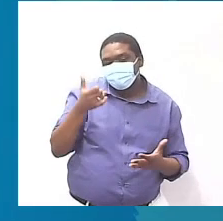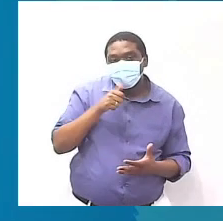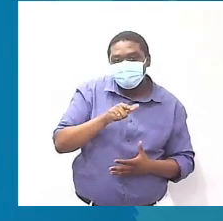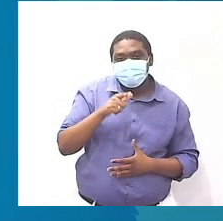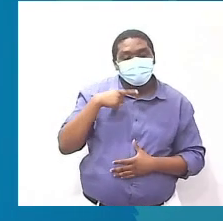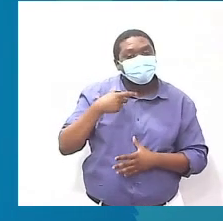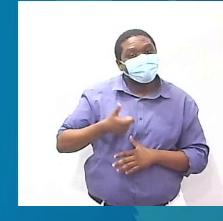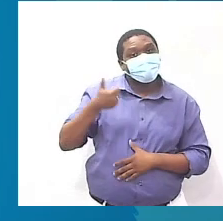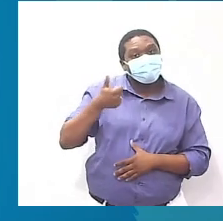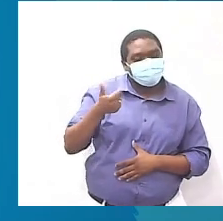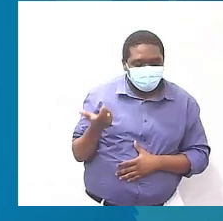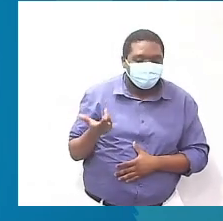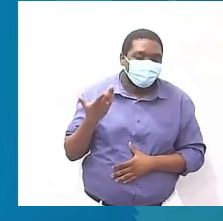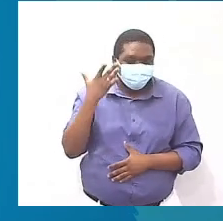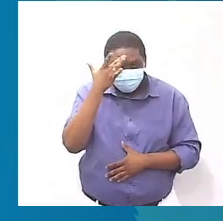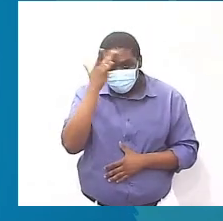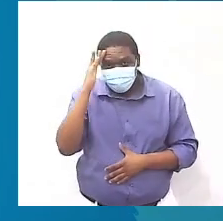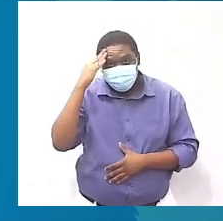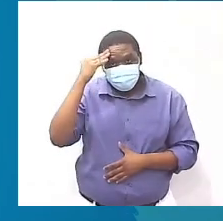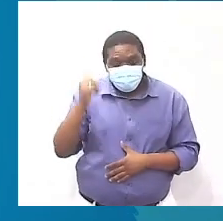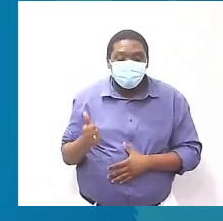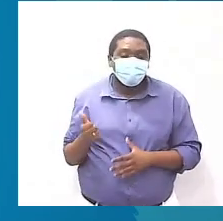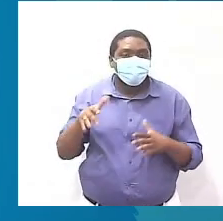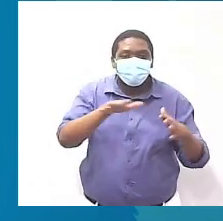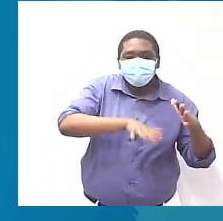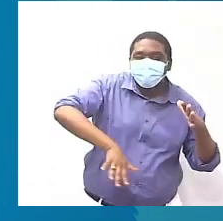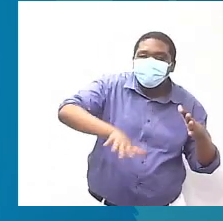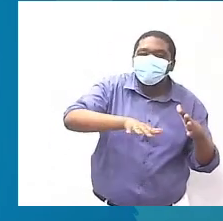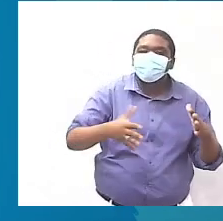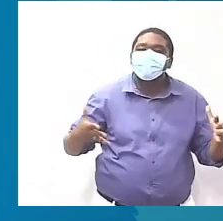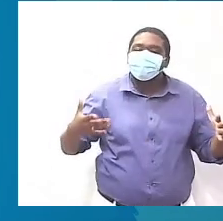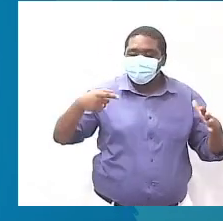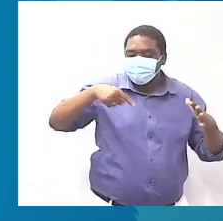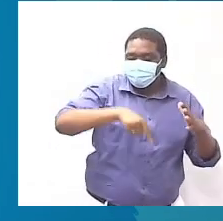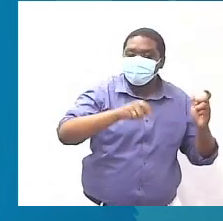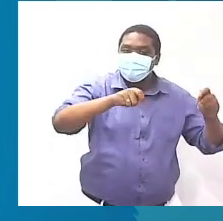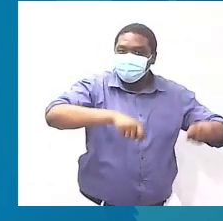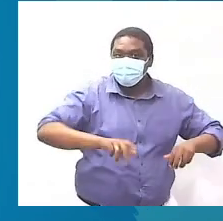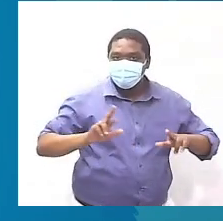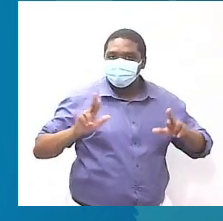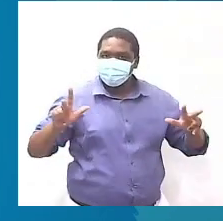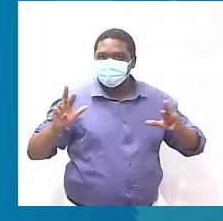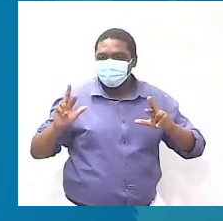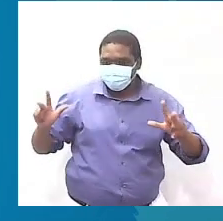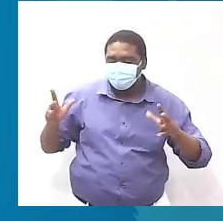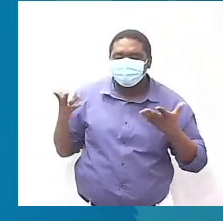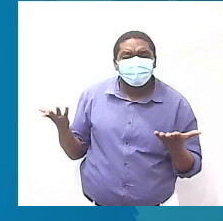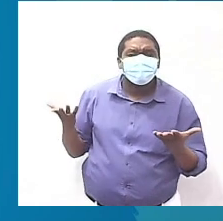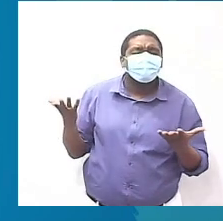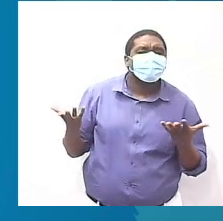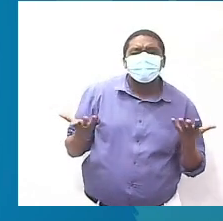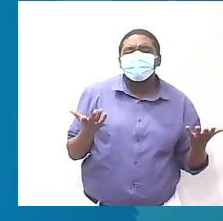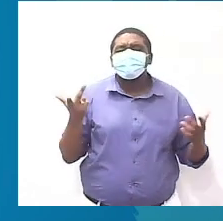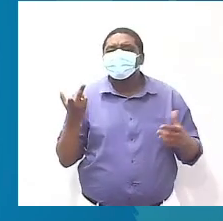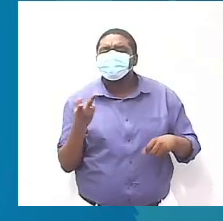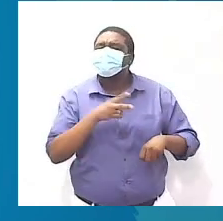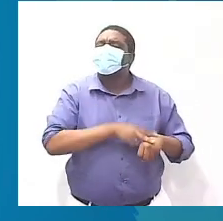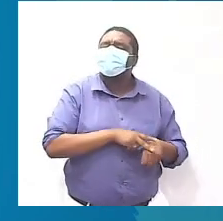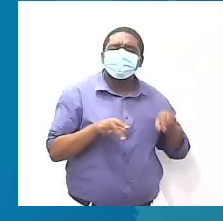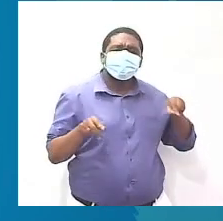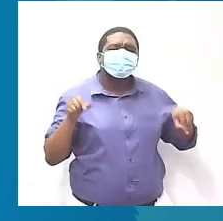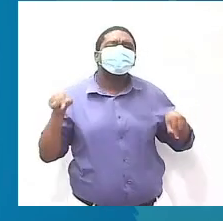houve necessidade de saber volume e capacidade diferente de cada um. Qual a vantagem dos dois aí?